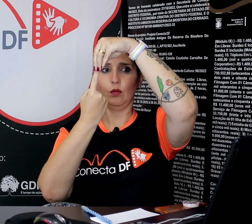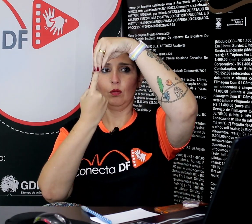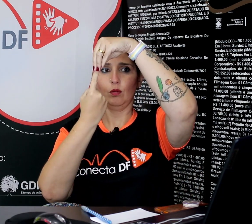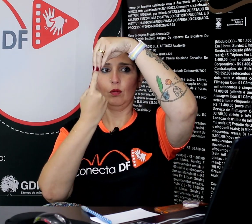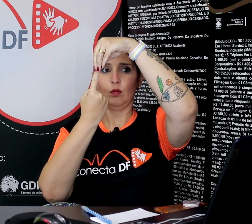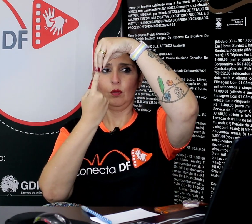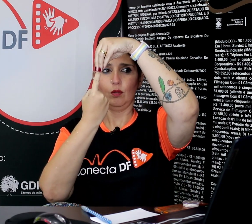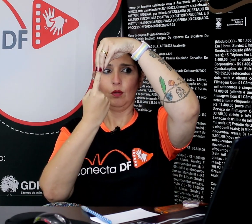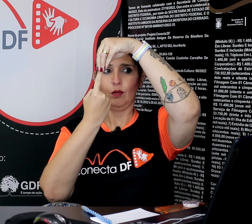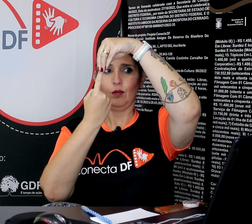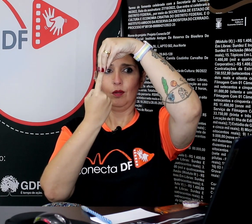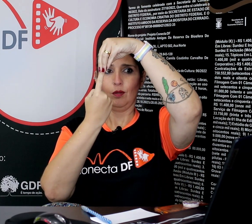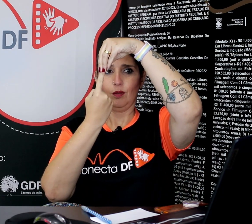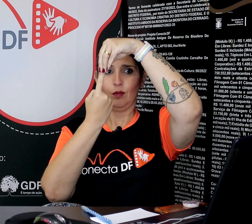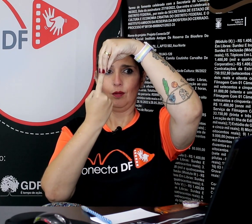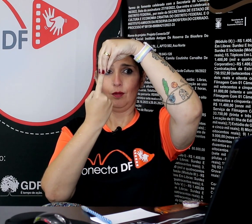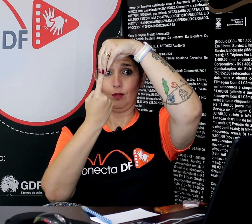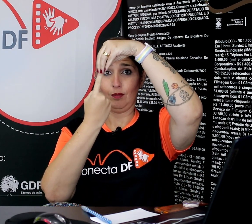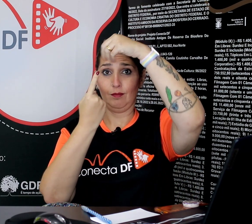único.